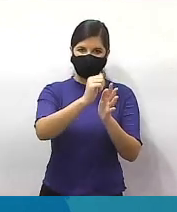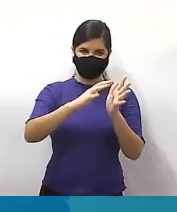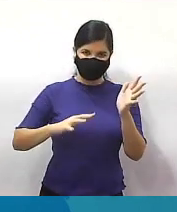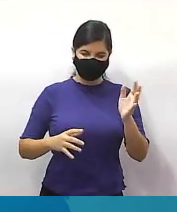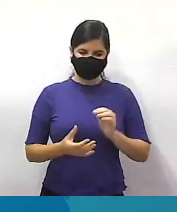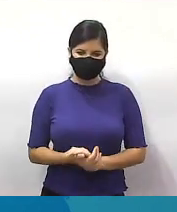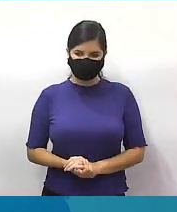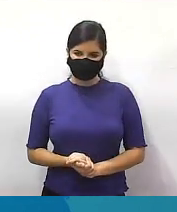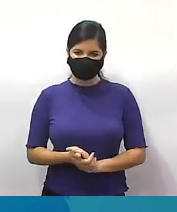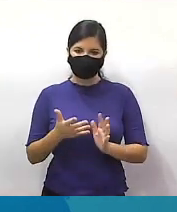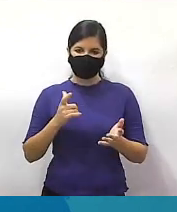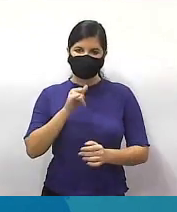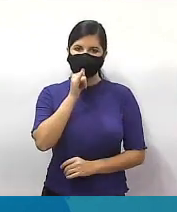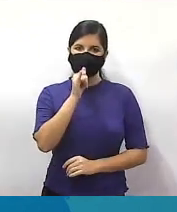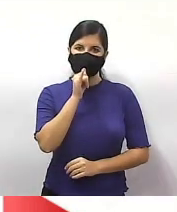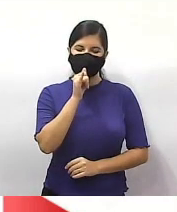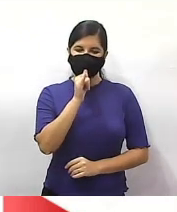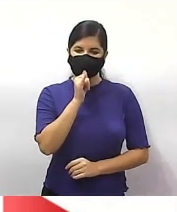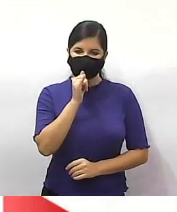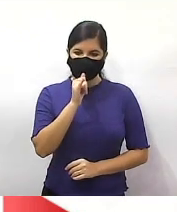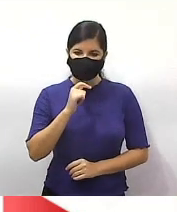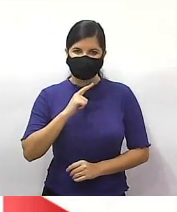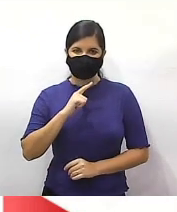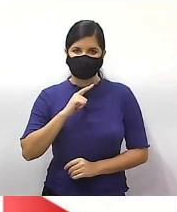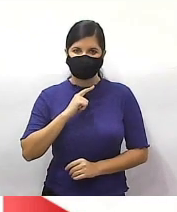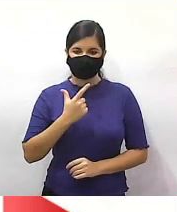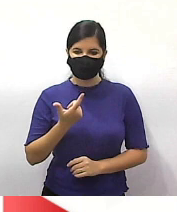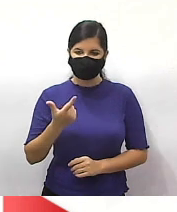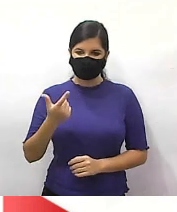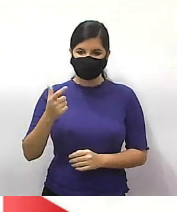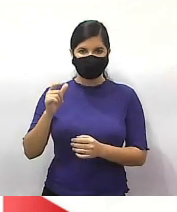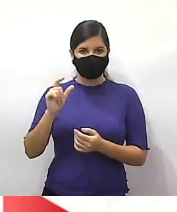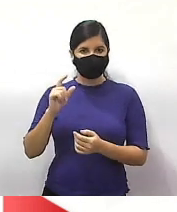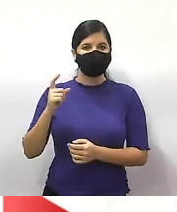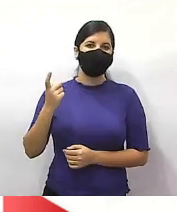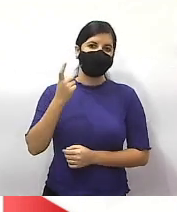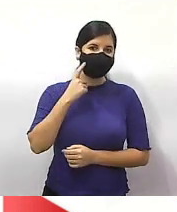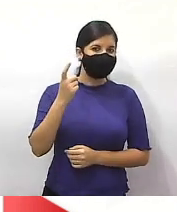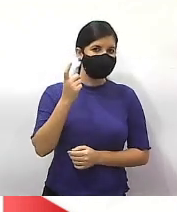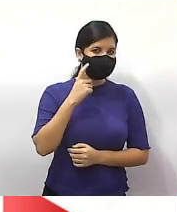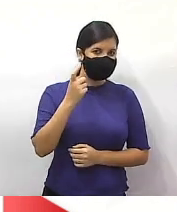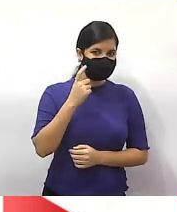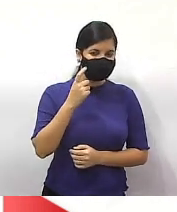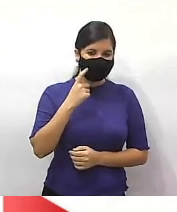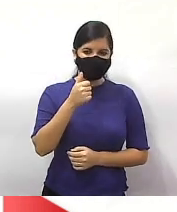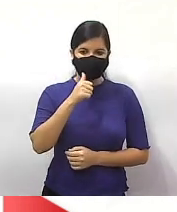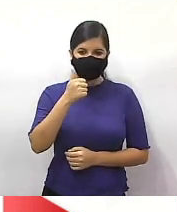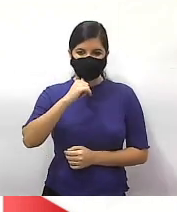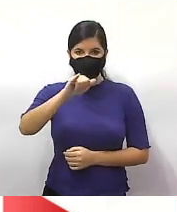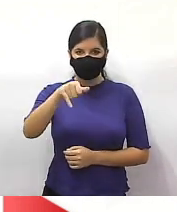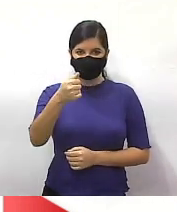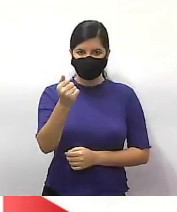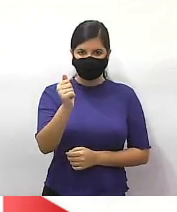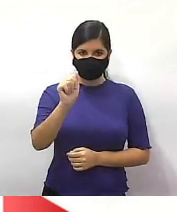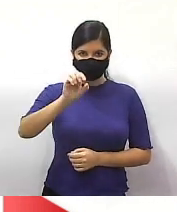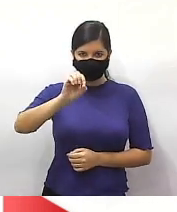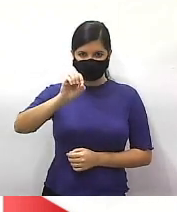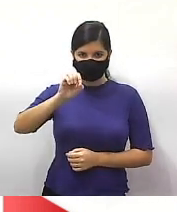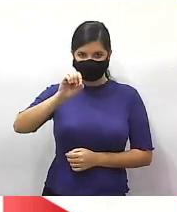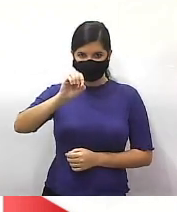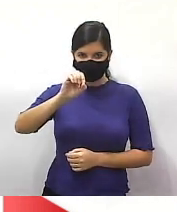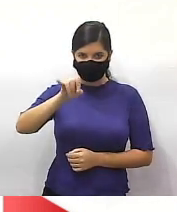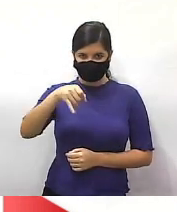bom? Olha, tem um exemplo aí de um pacote de bombons, que aí Joana ganhou alguns pacotes desses